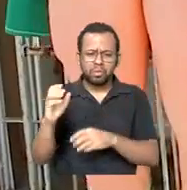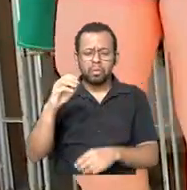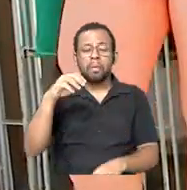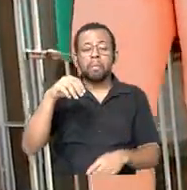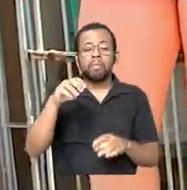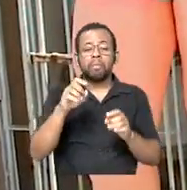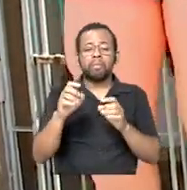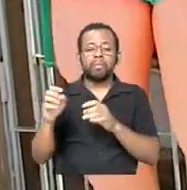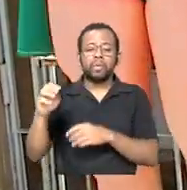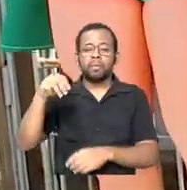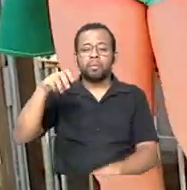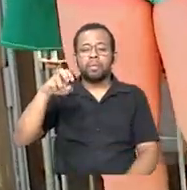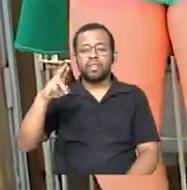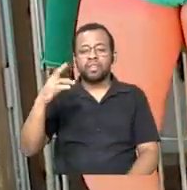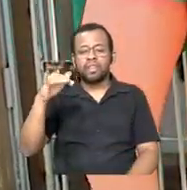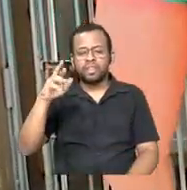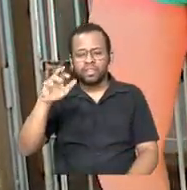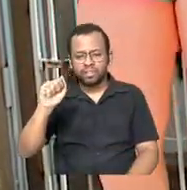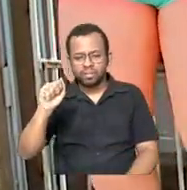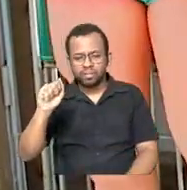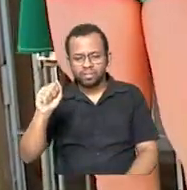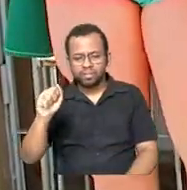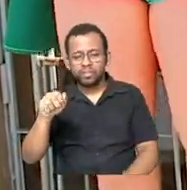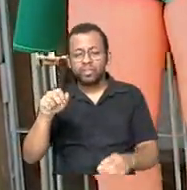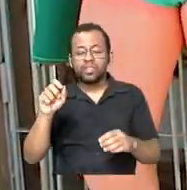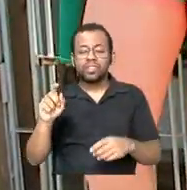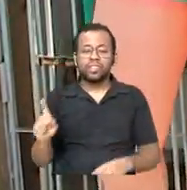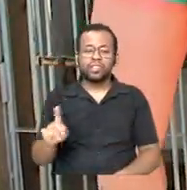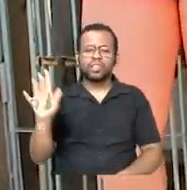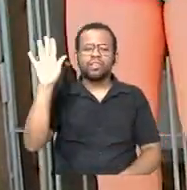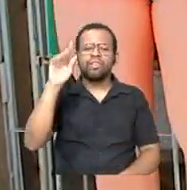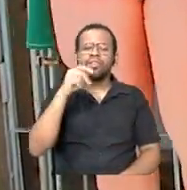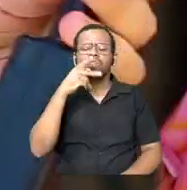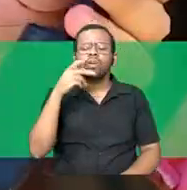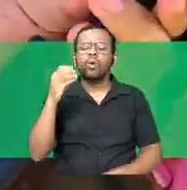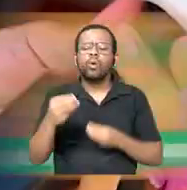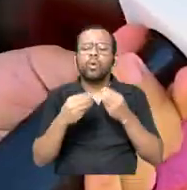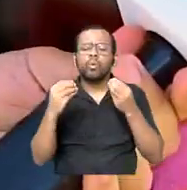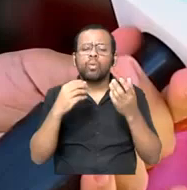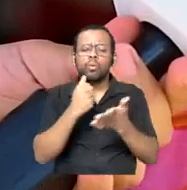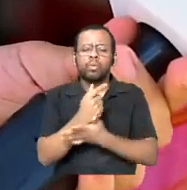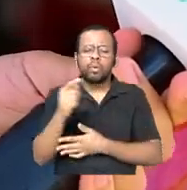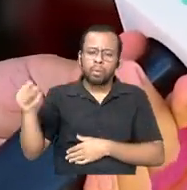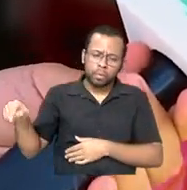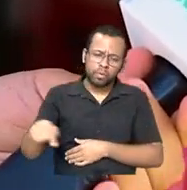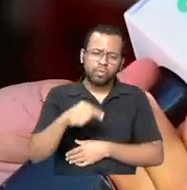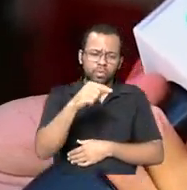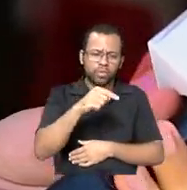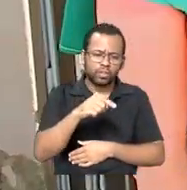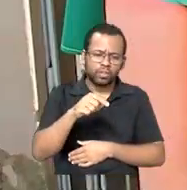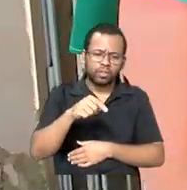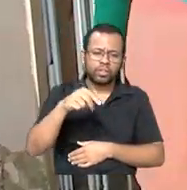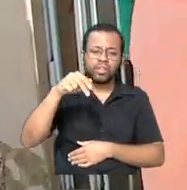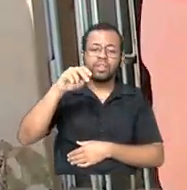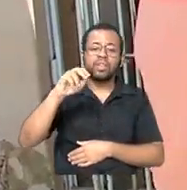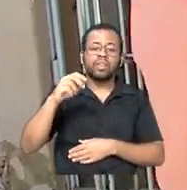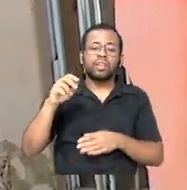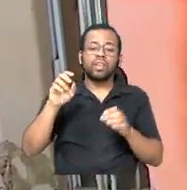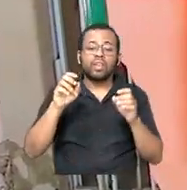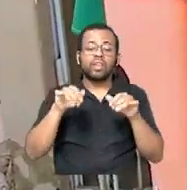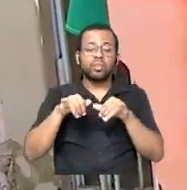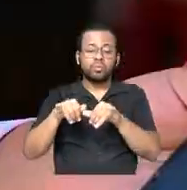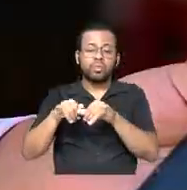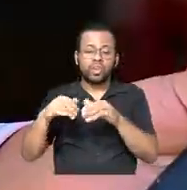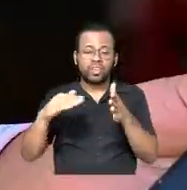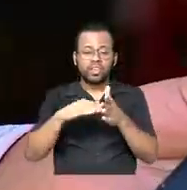São Vicente de lagarto E aí ela vai falar como é que faz para adquirir o caju caps